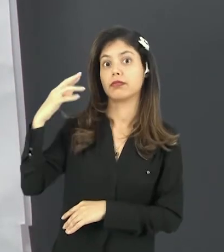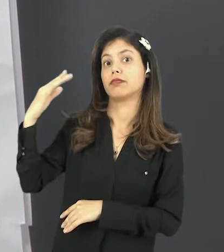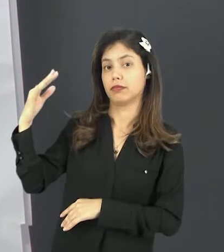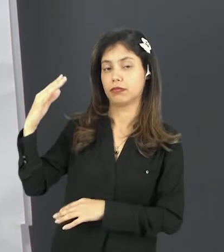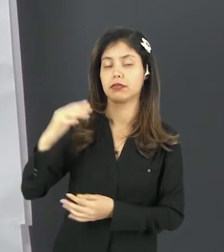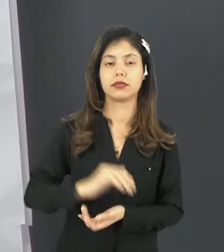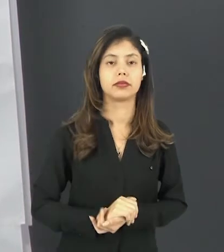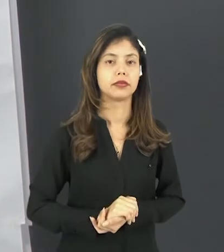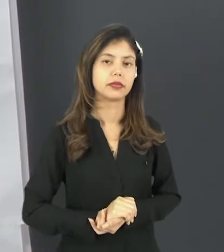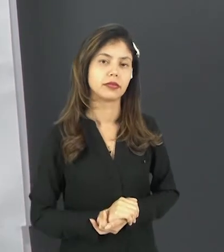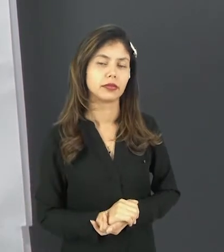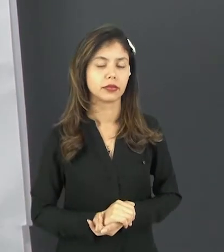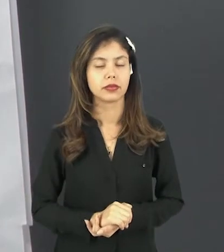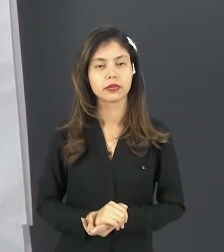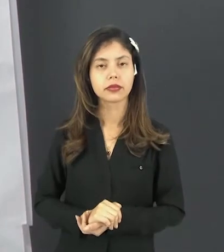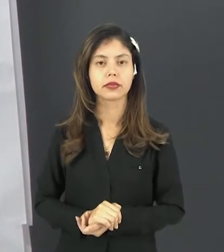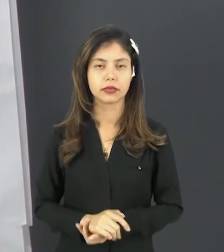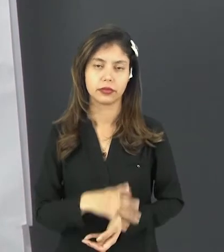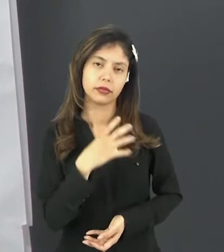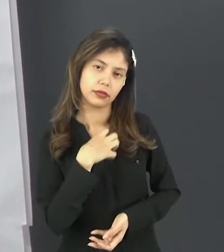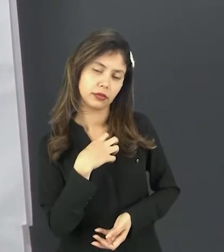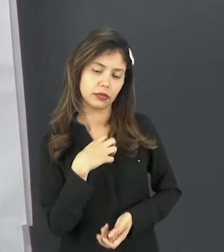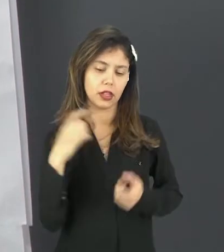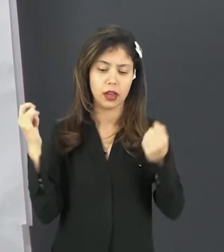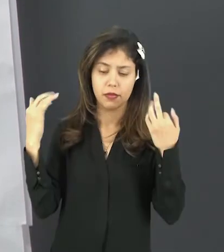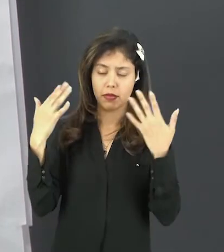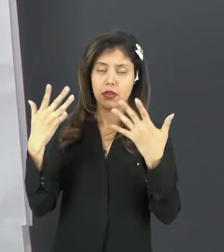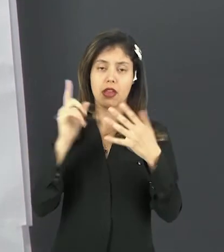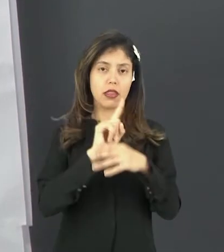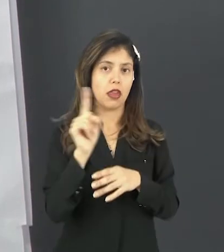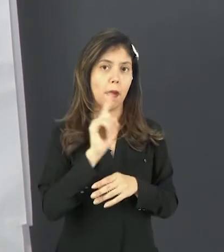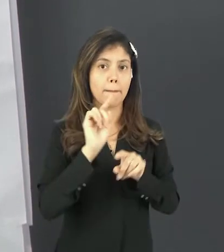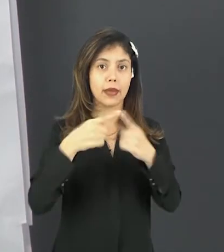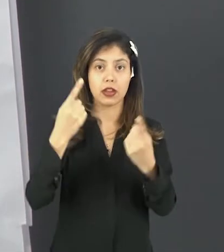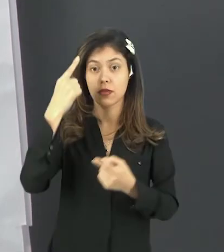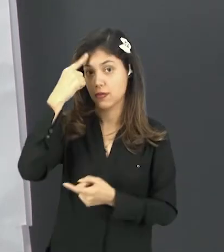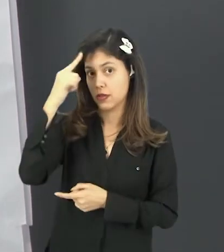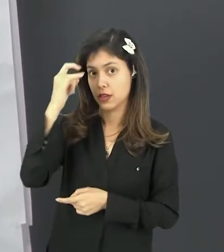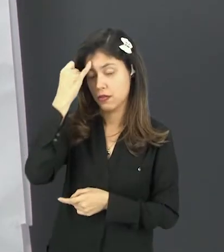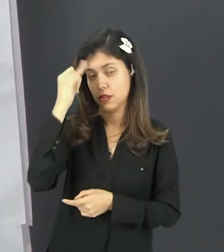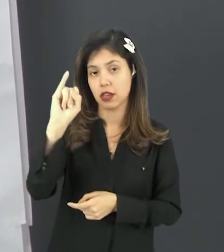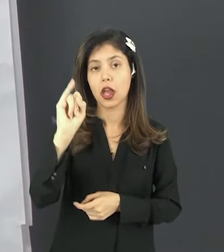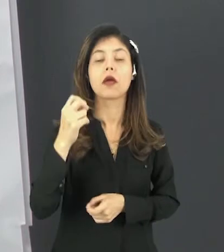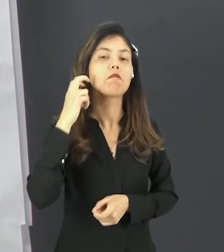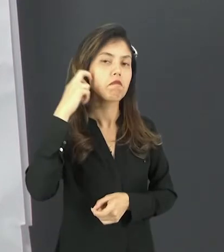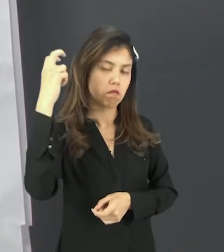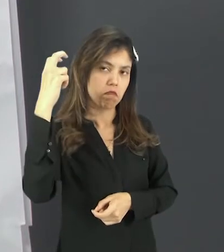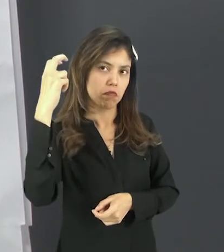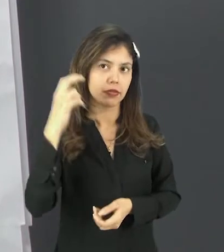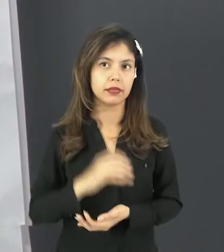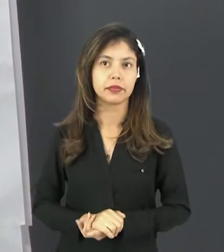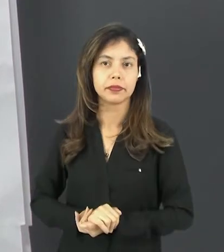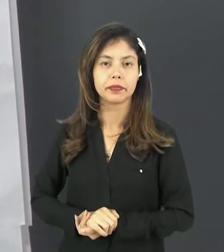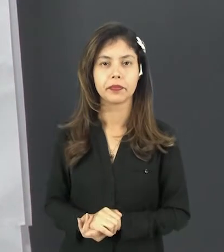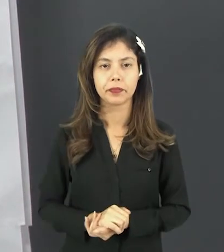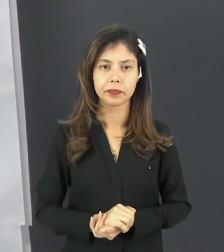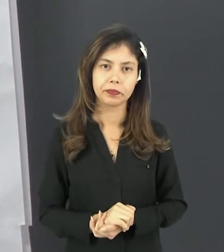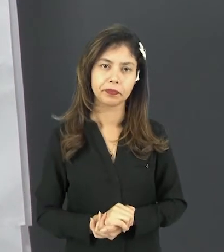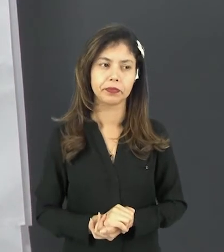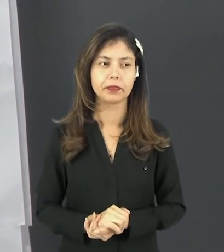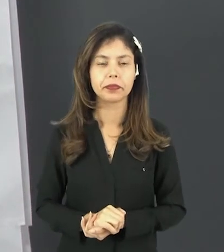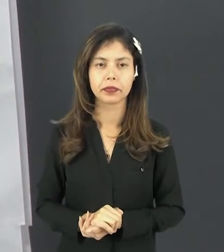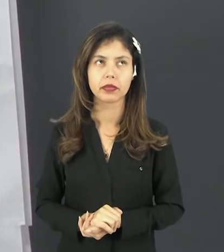brilhante. Eu não estava falando no sentido de brilhar, eu estava falando que foi uma ideia inteligente. Então, fala uma ideia brilhante. Também